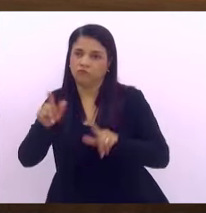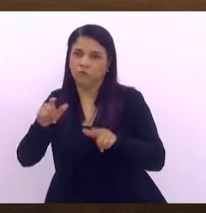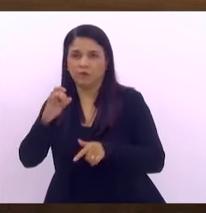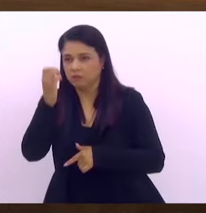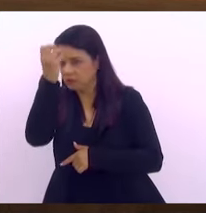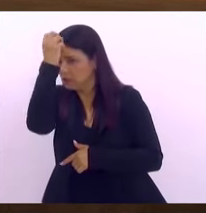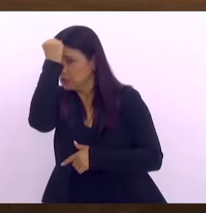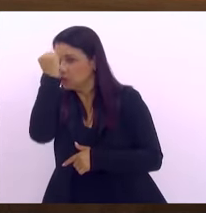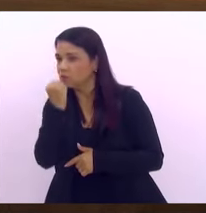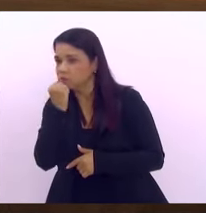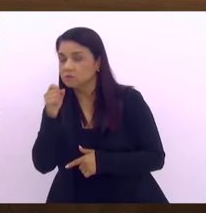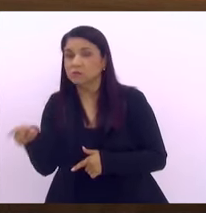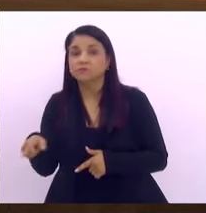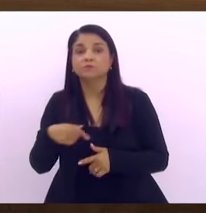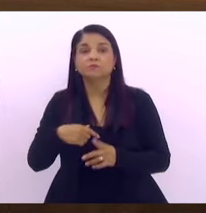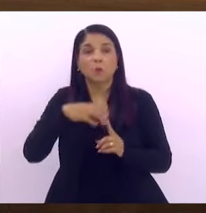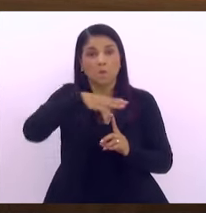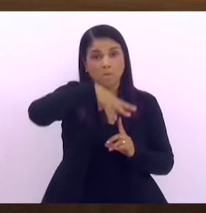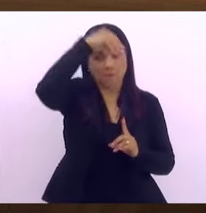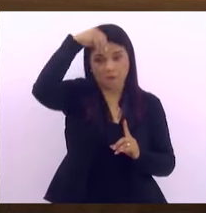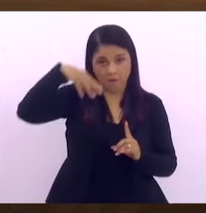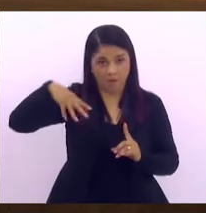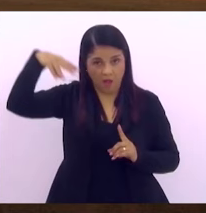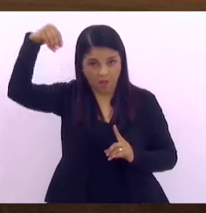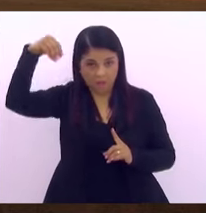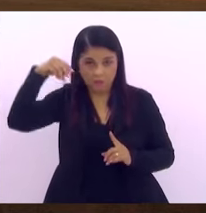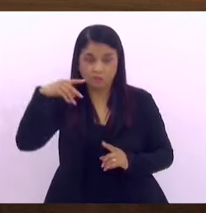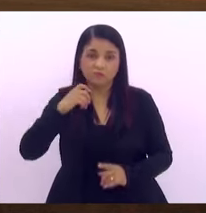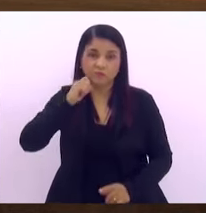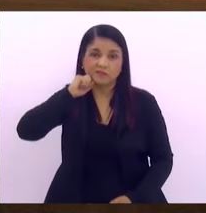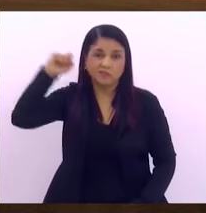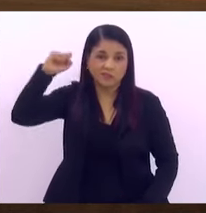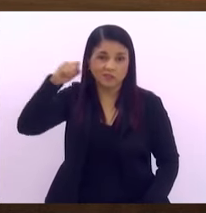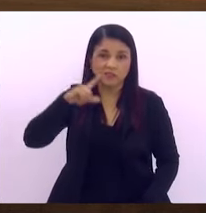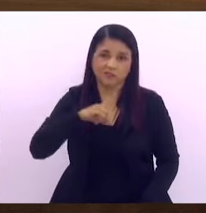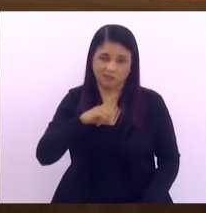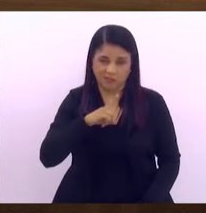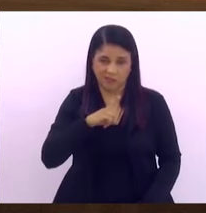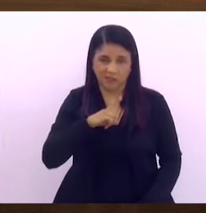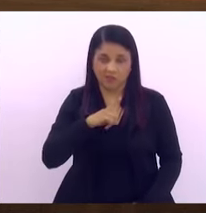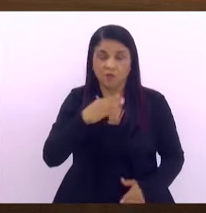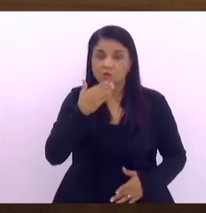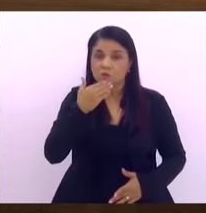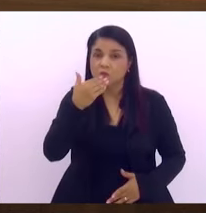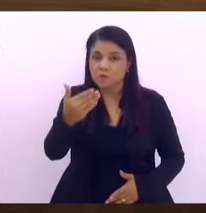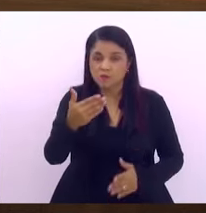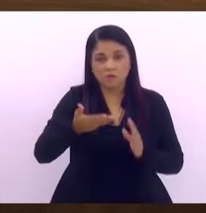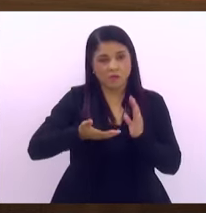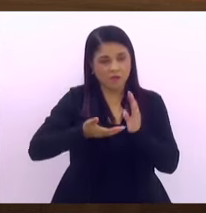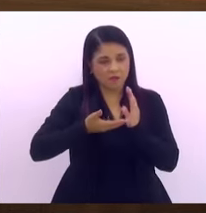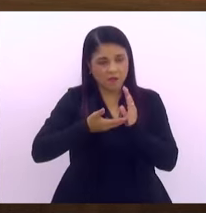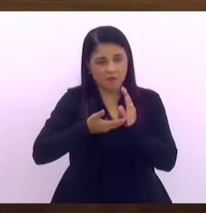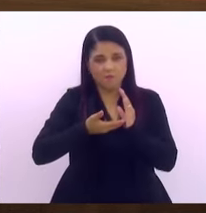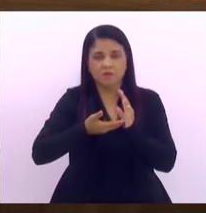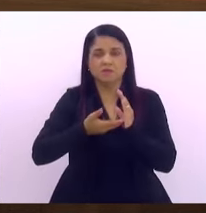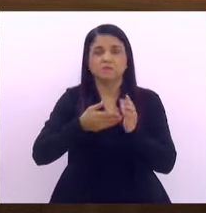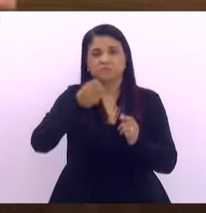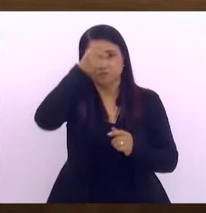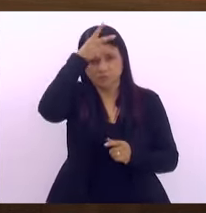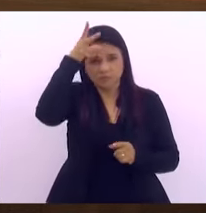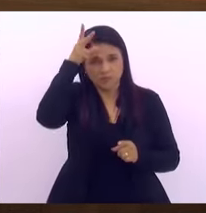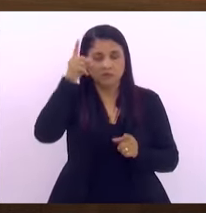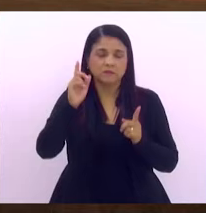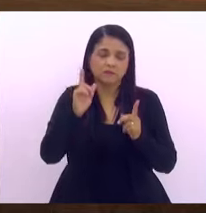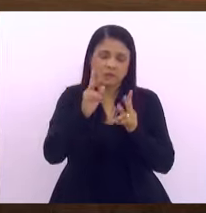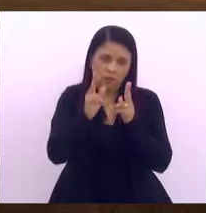nós temos o Palácio Tiradentes. Eu peço um apelo fortemente ao senhor, a Câmara Municipal já fez isso, vários prédios públicos